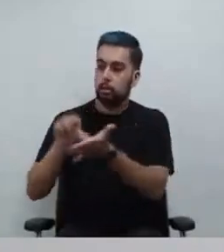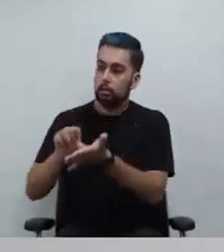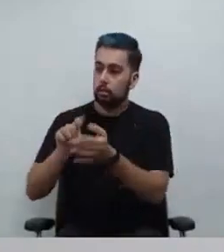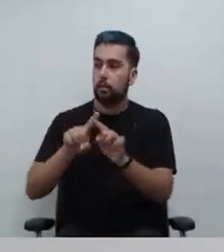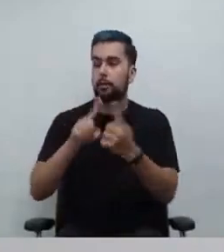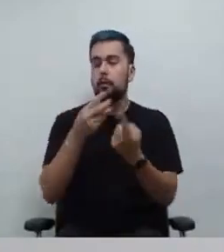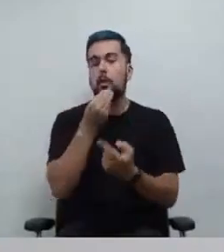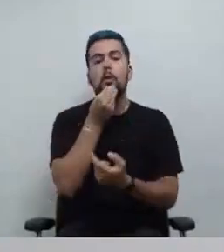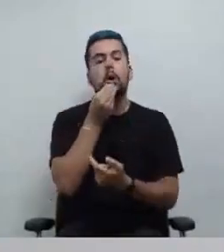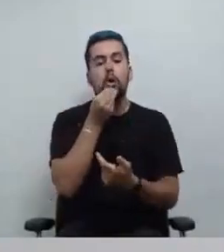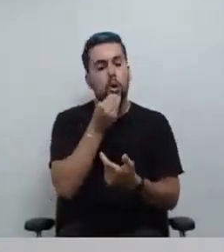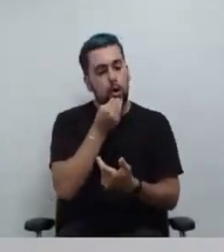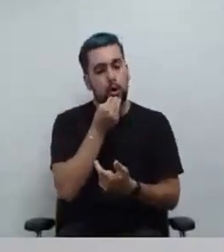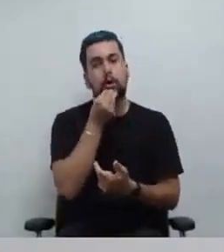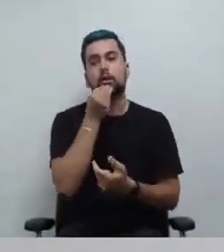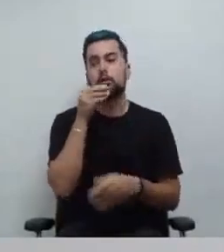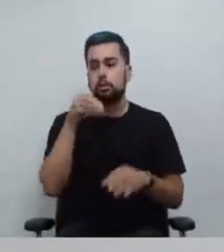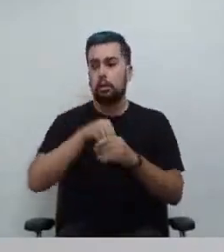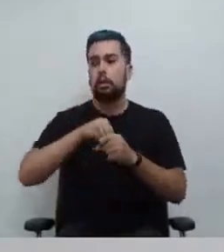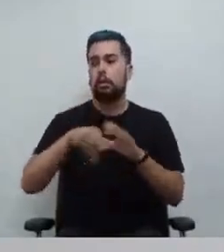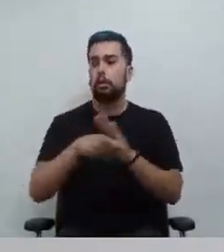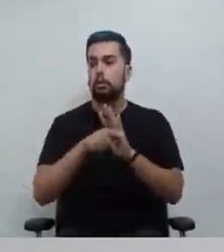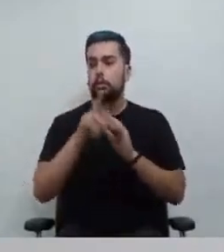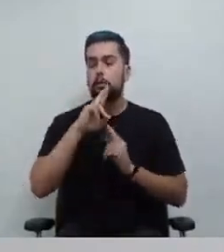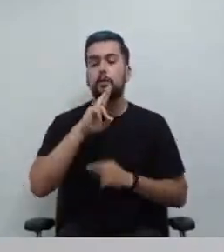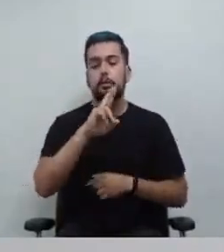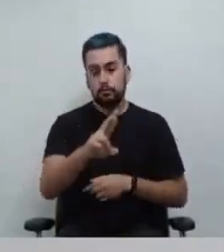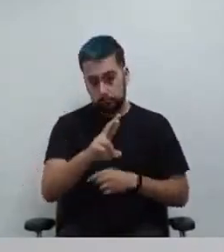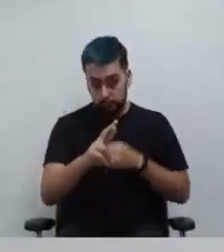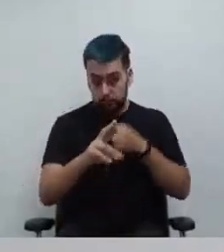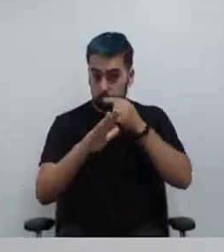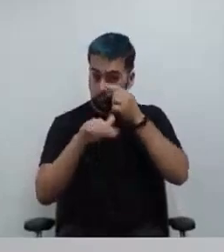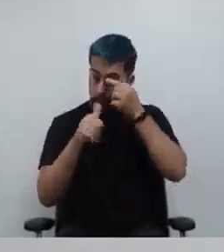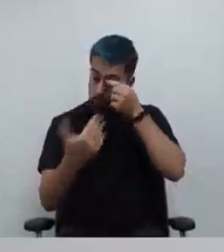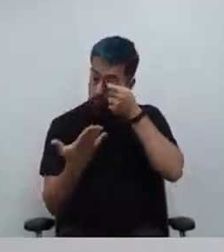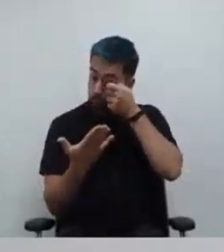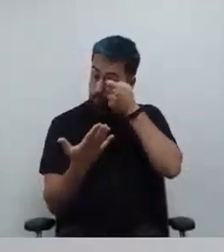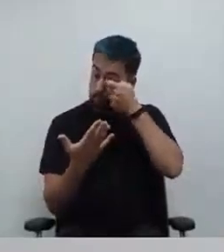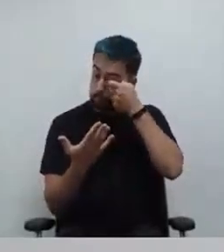mas obviamente que isso dentro de uma resposta, né, episódica a